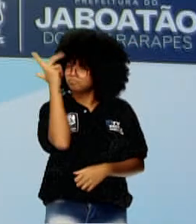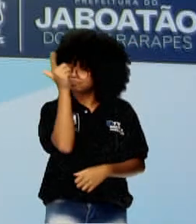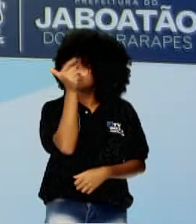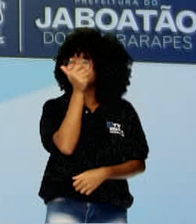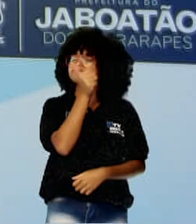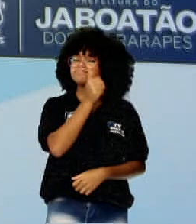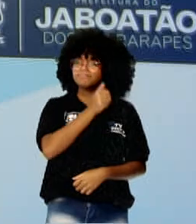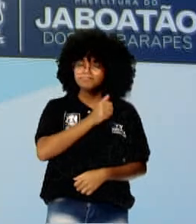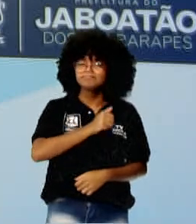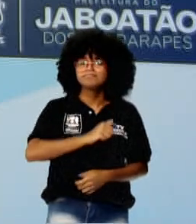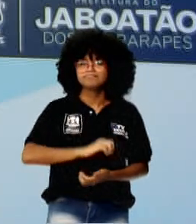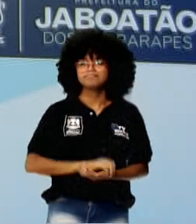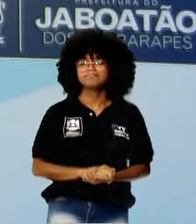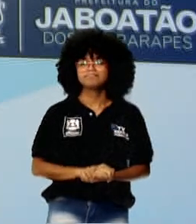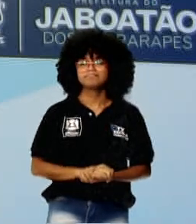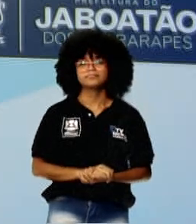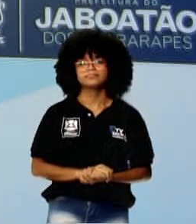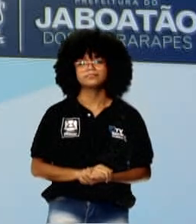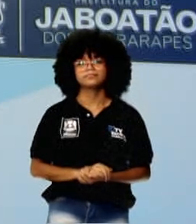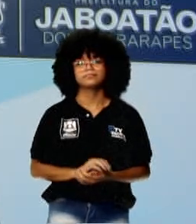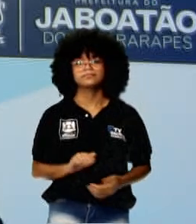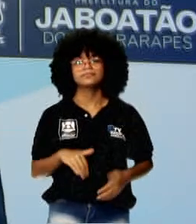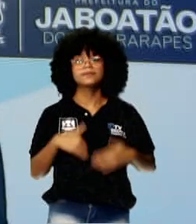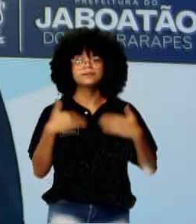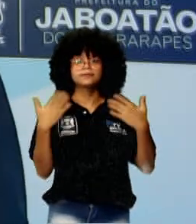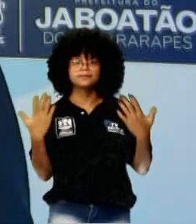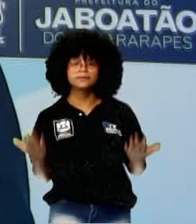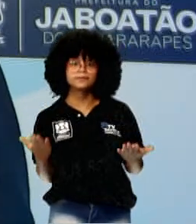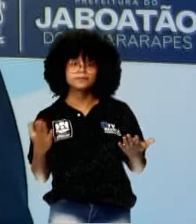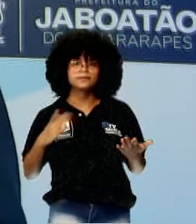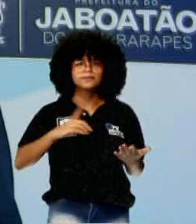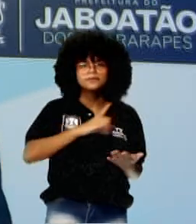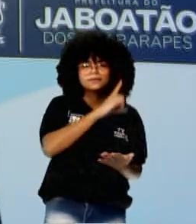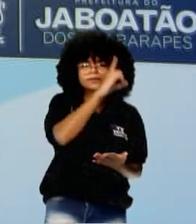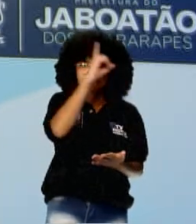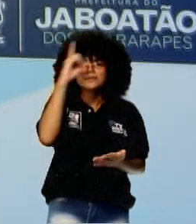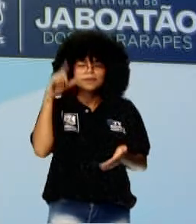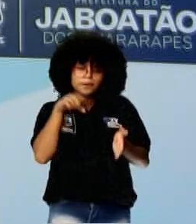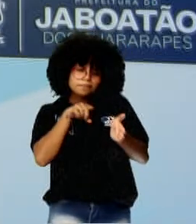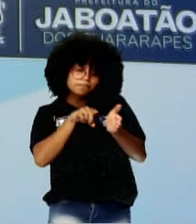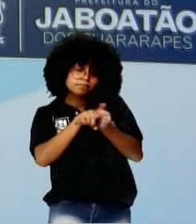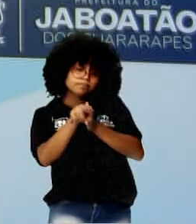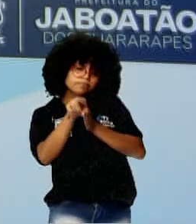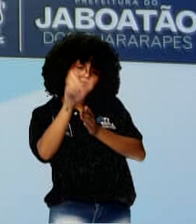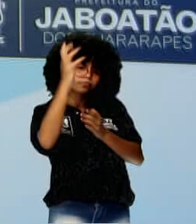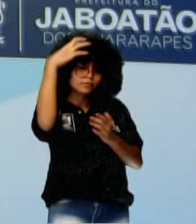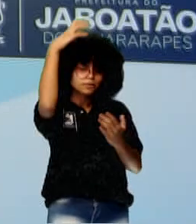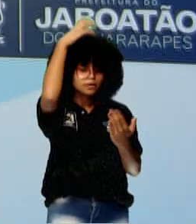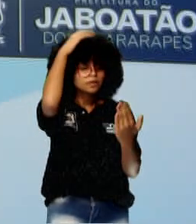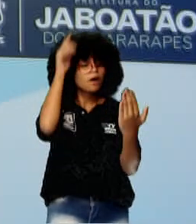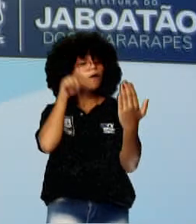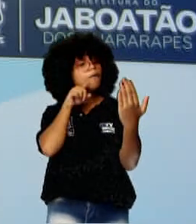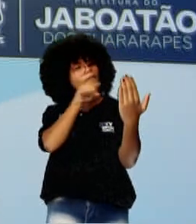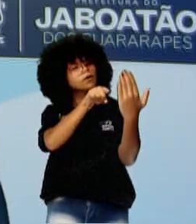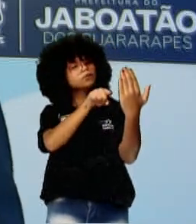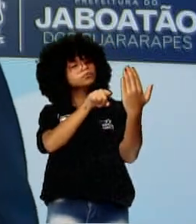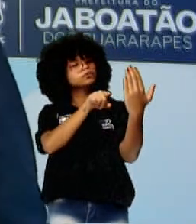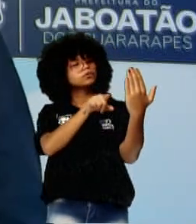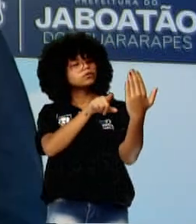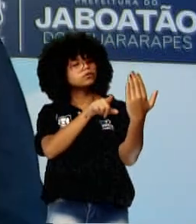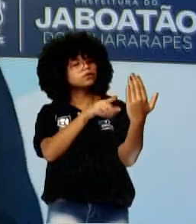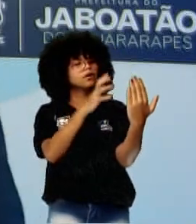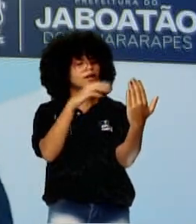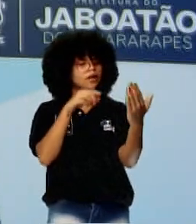dia. Então, num desses dias de pergunta matinal ao seu espelho, a rainha